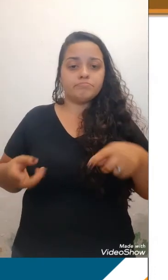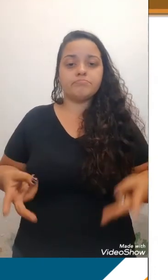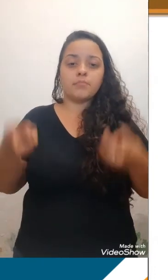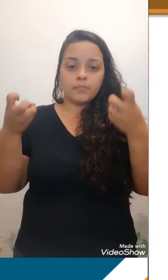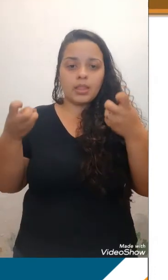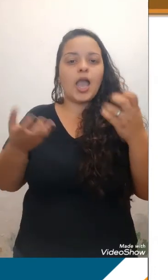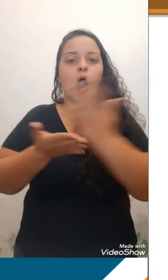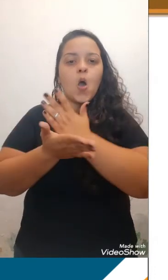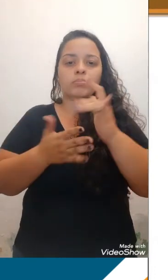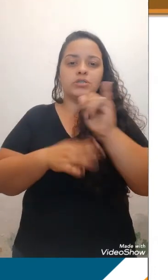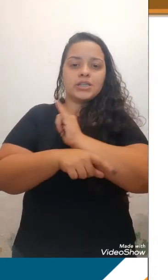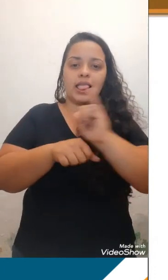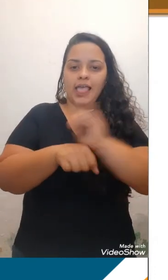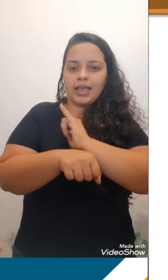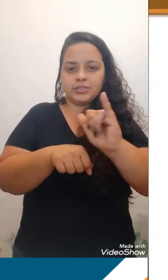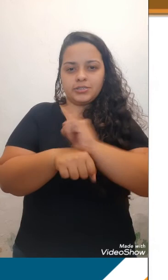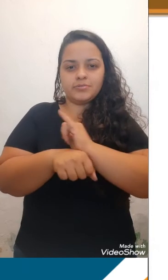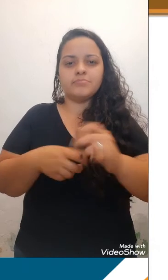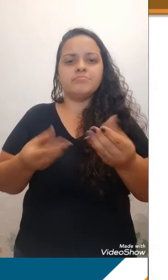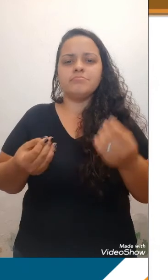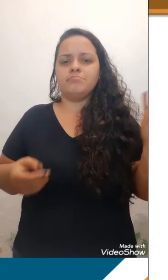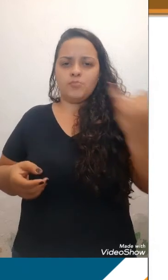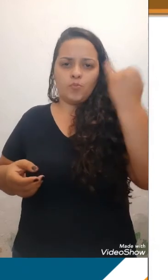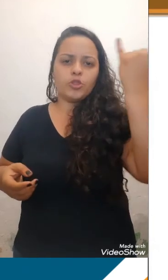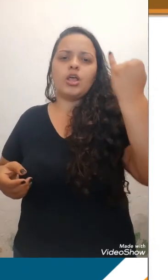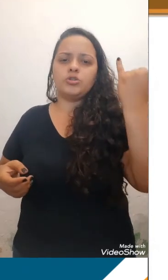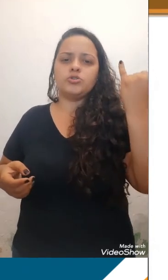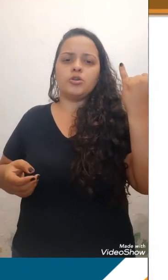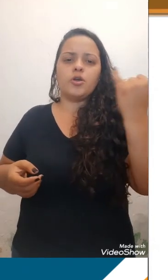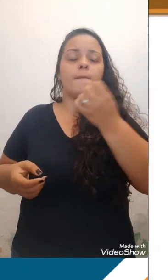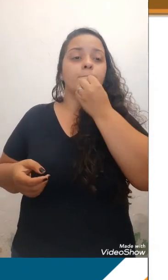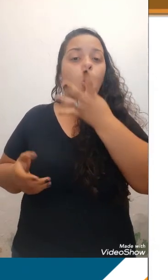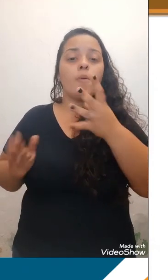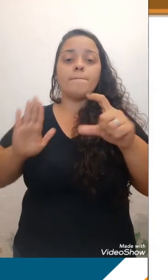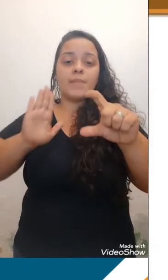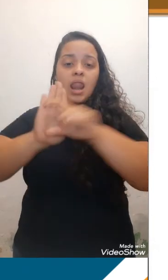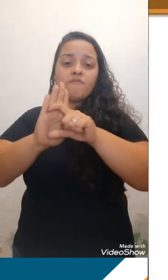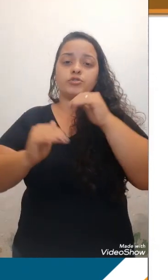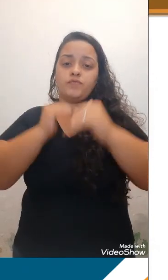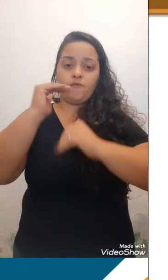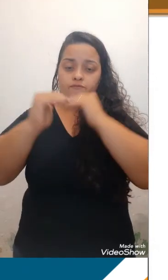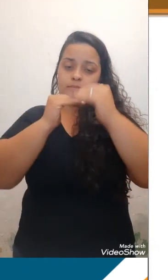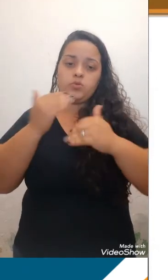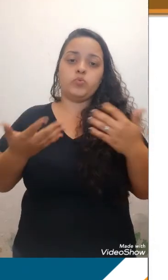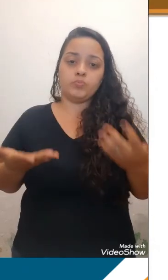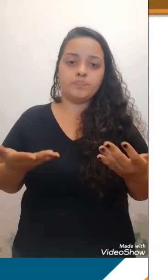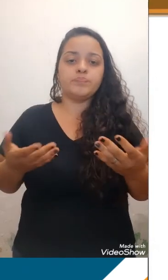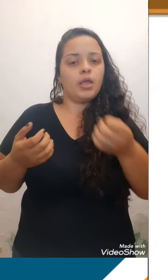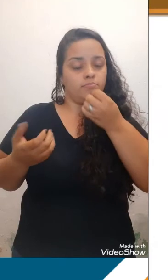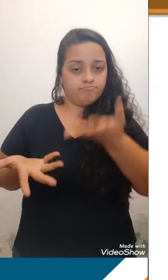percebam, né, algumas estratégias, elas são muito importantes para um bom parágrafo de